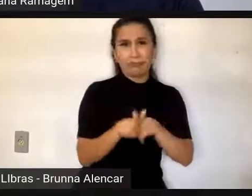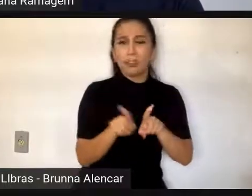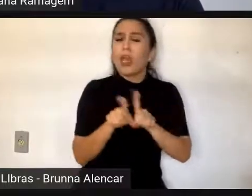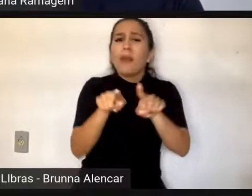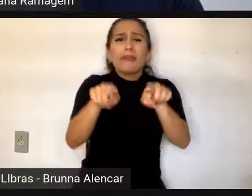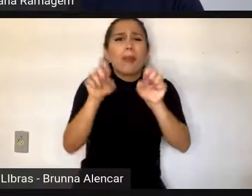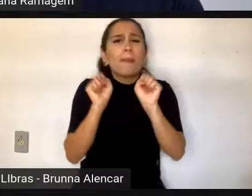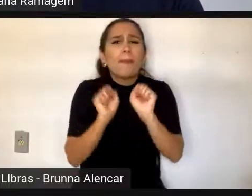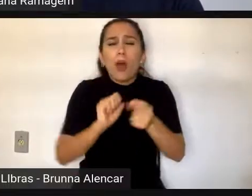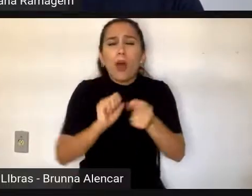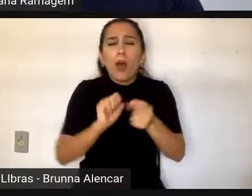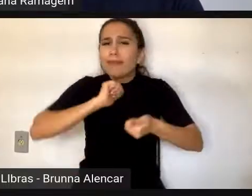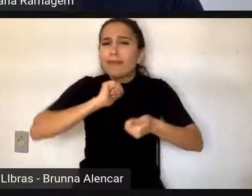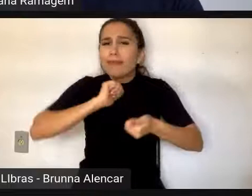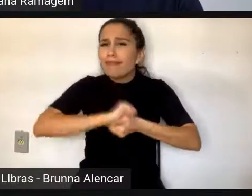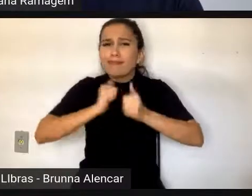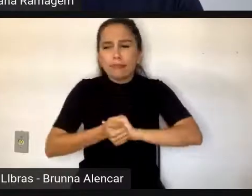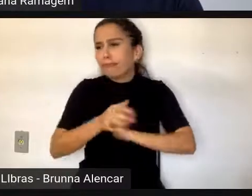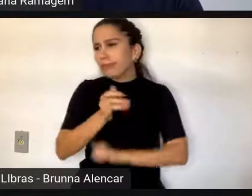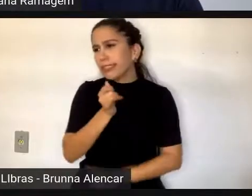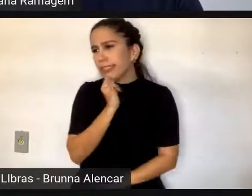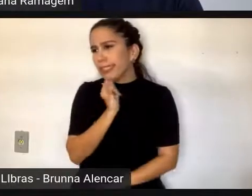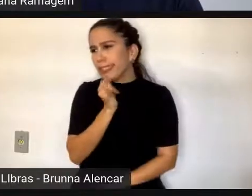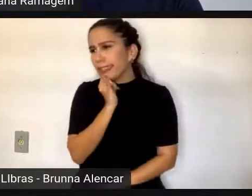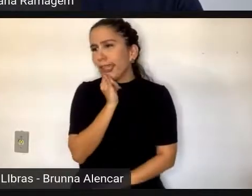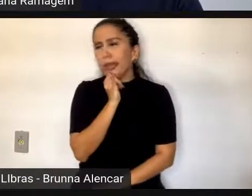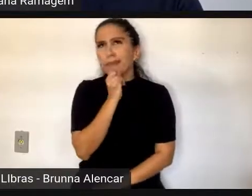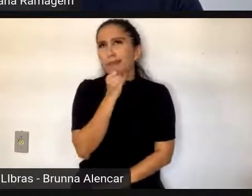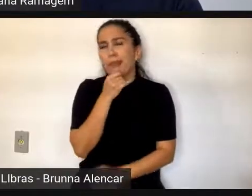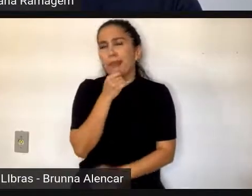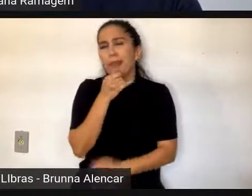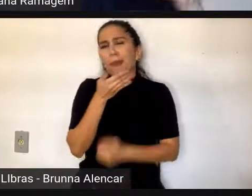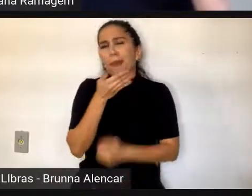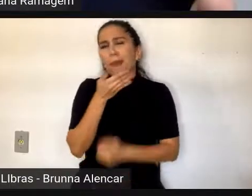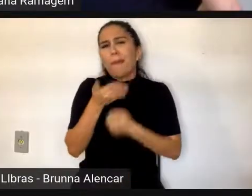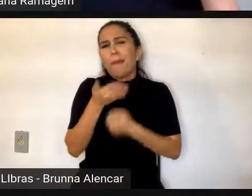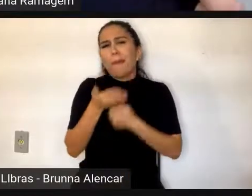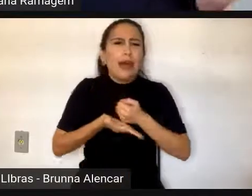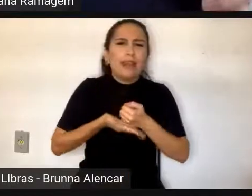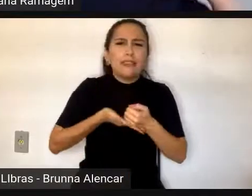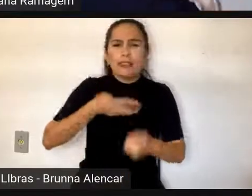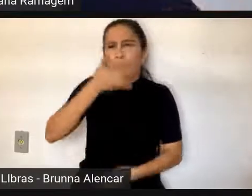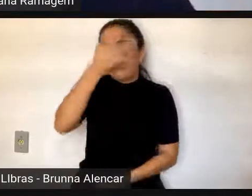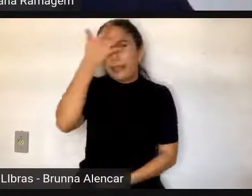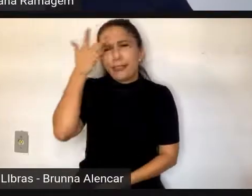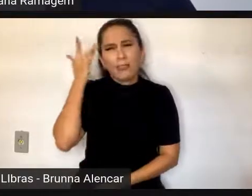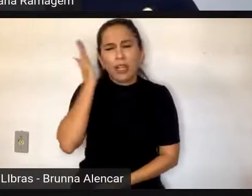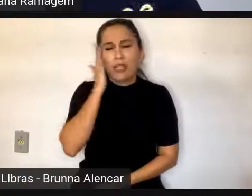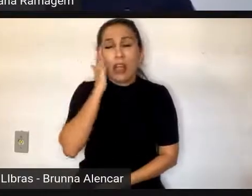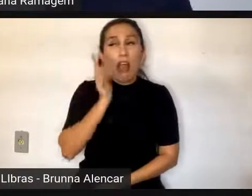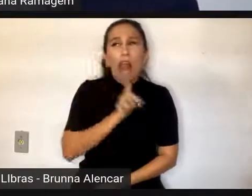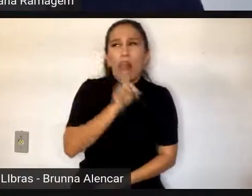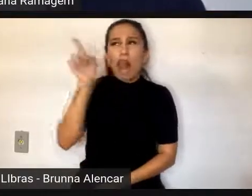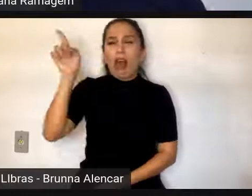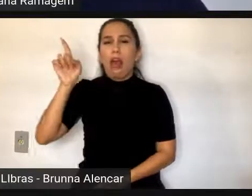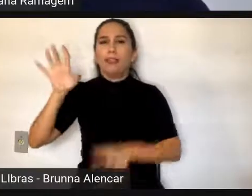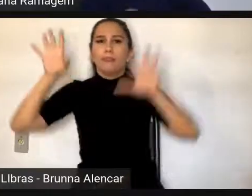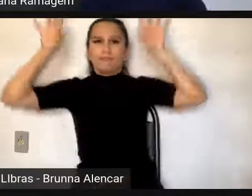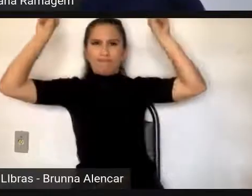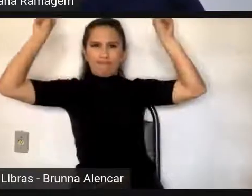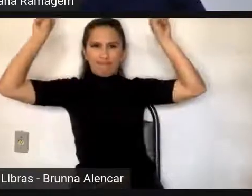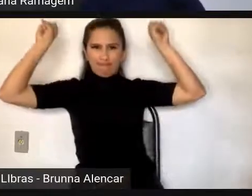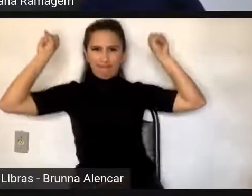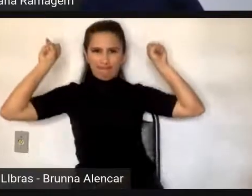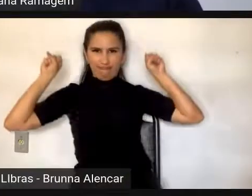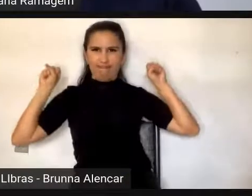vou dar um exemplo aqui bem básico que todo mundo pode ter acesso. A barra da academia você pode substituir por